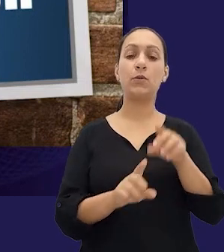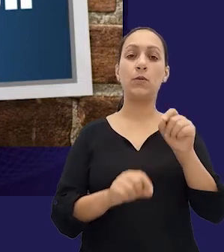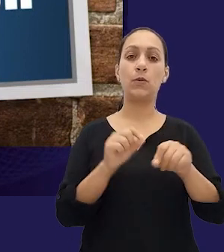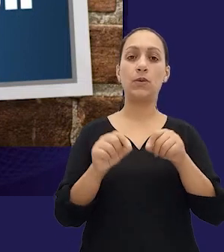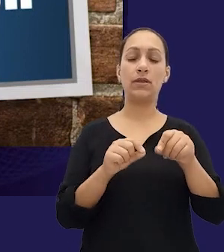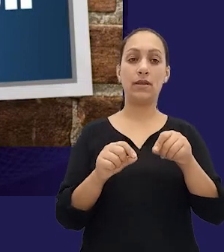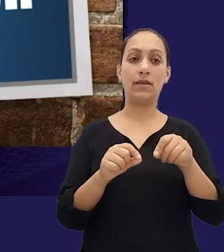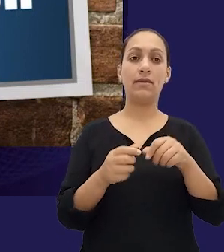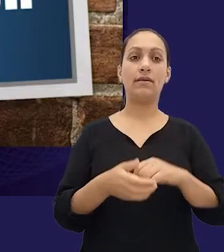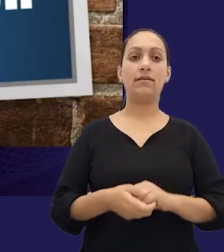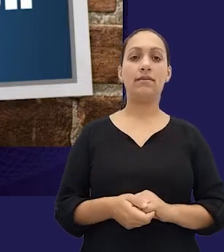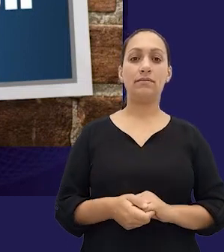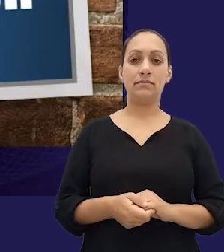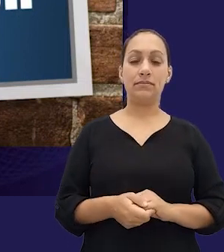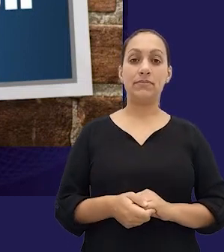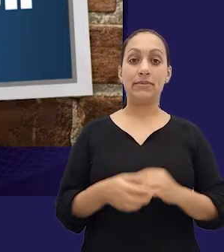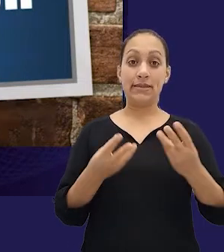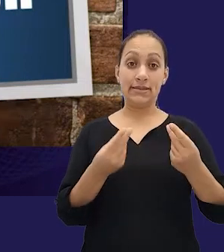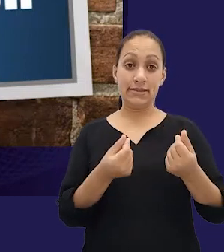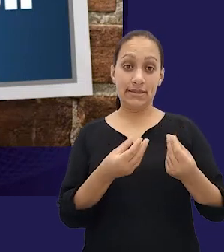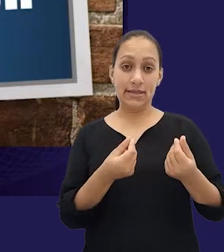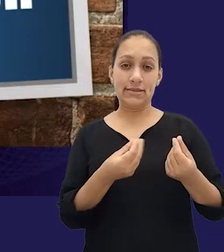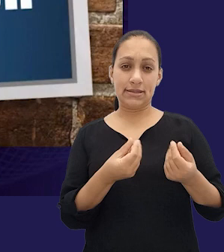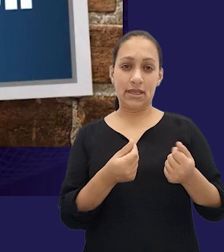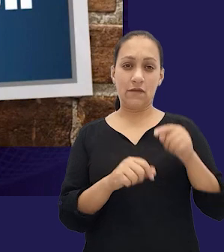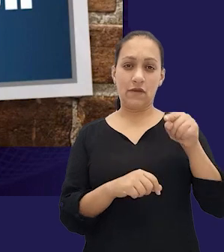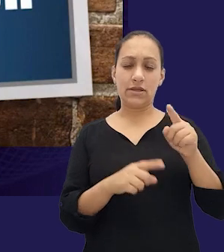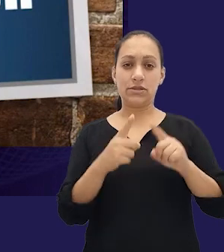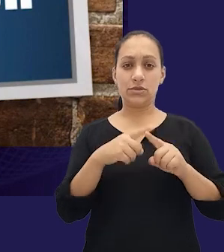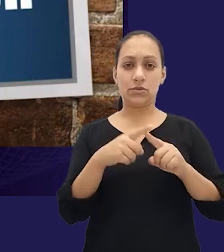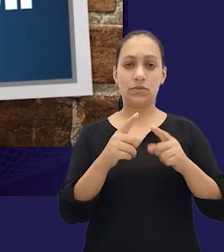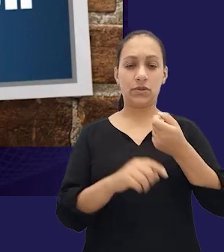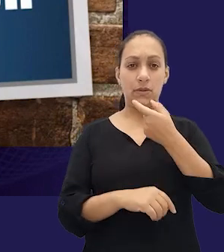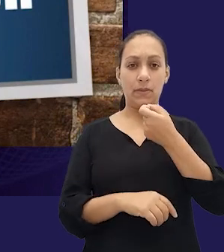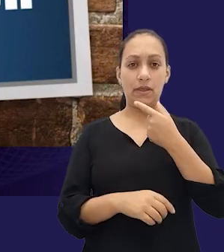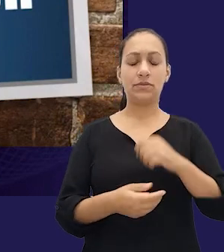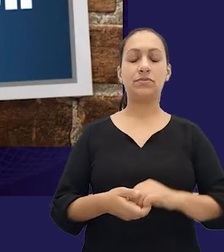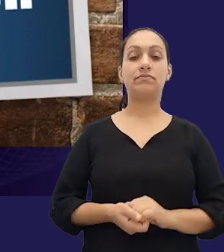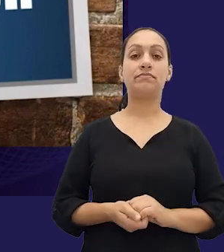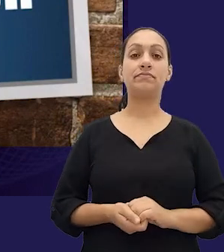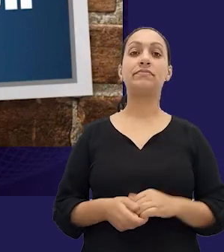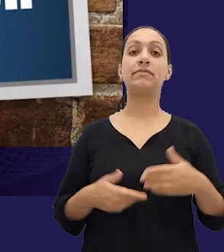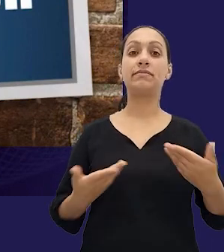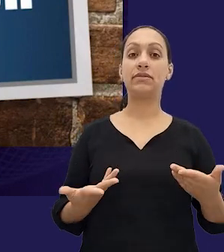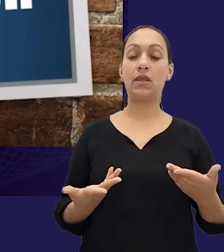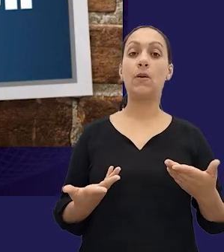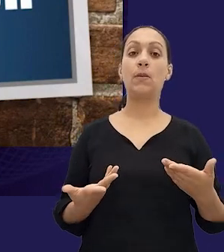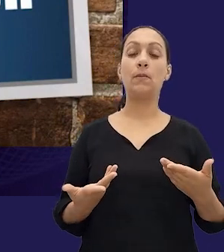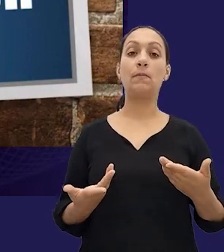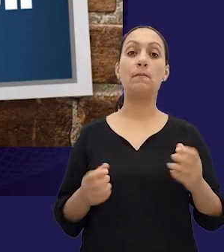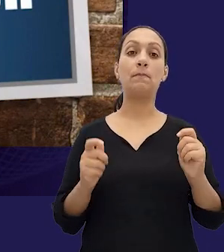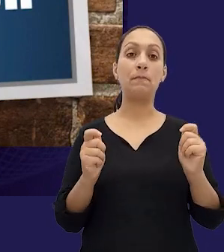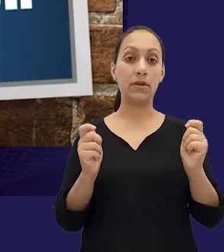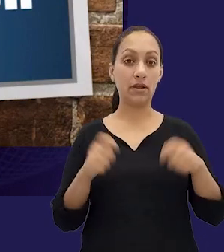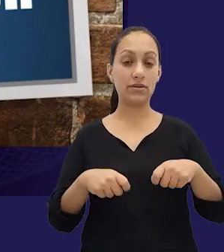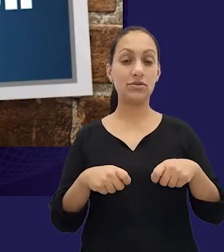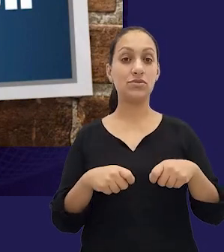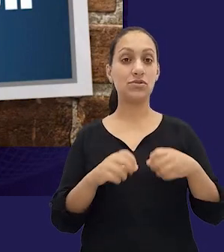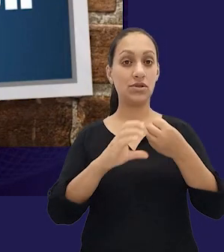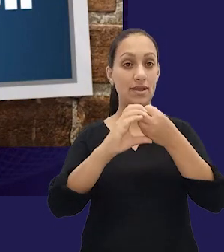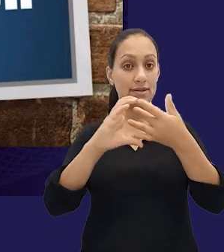provavelmente seria sensível, né, a essas drogas. E aí a gente poderia caracterizar